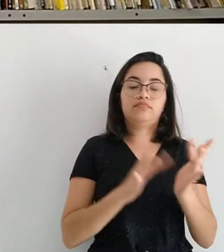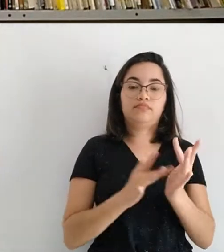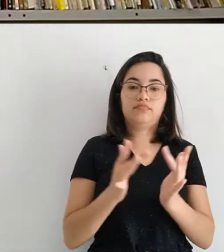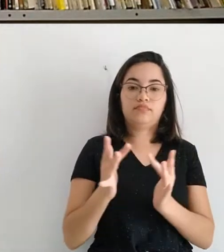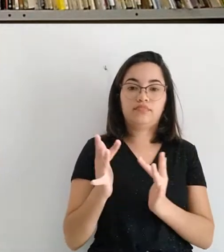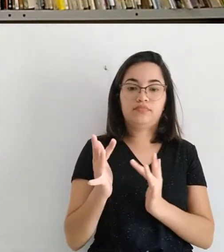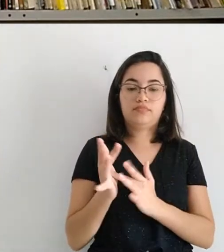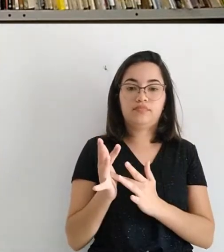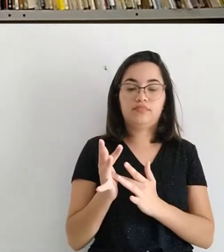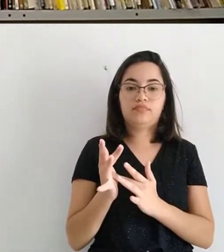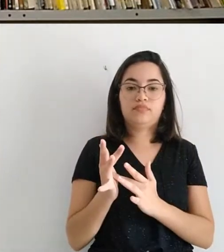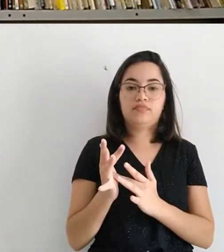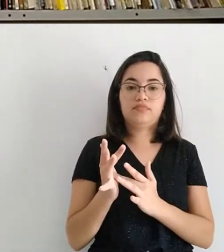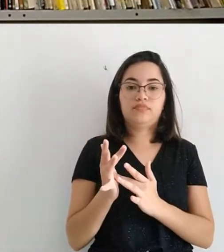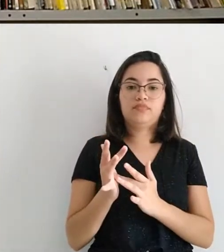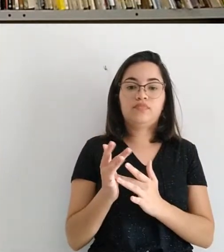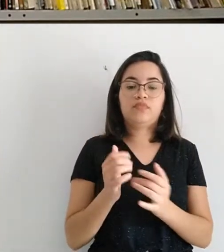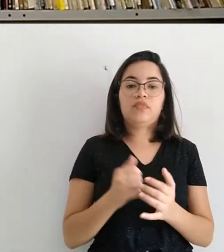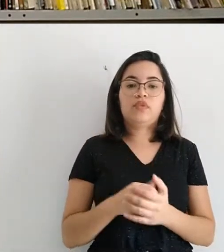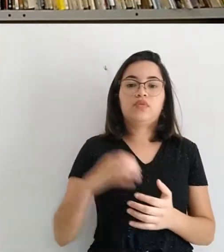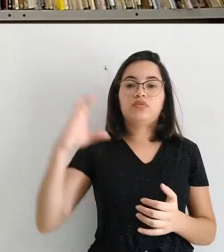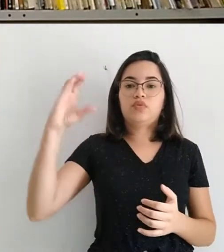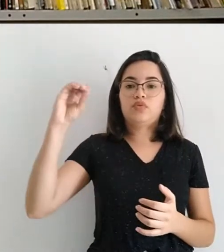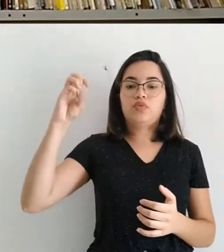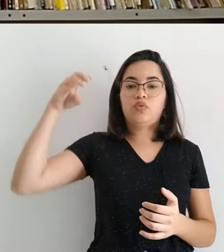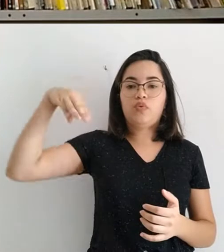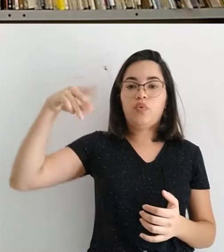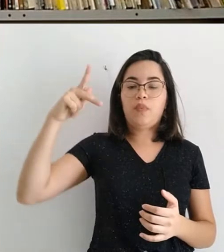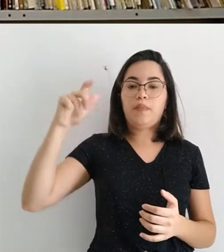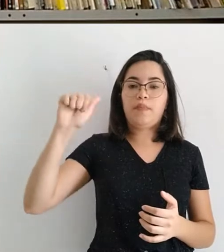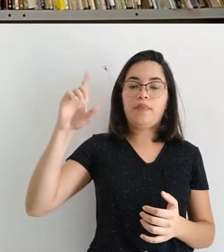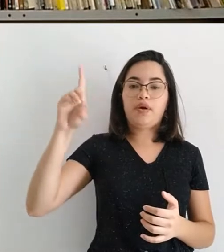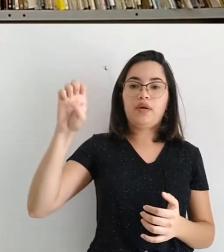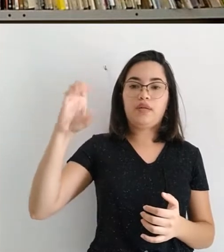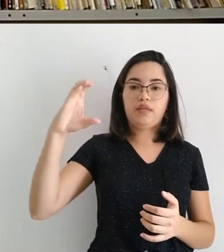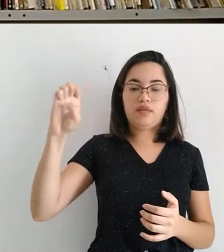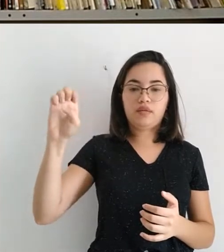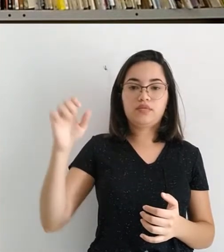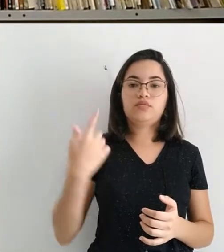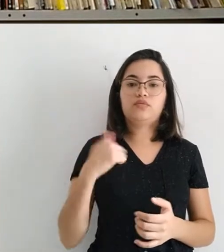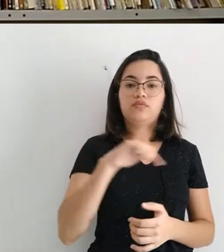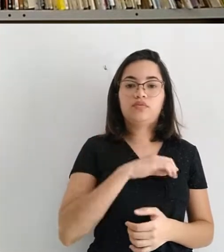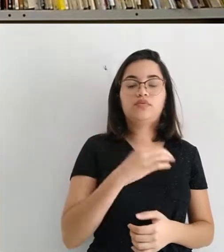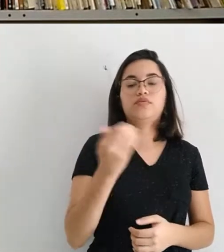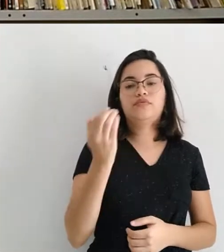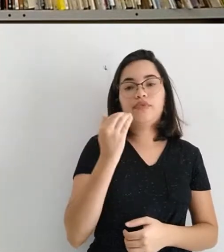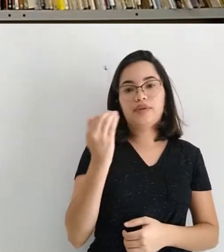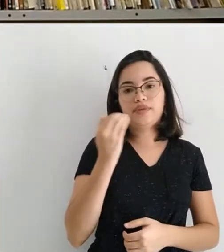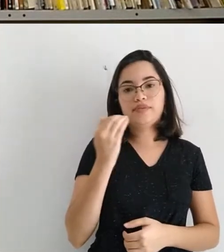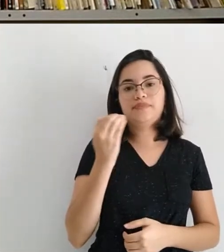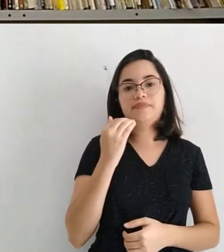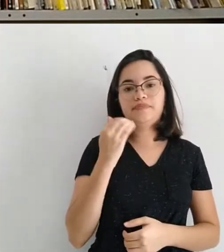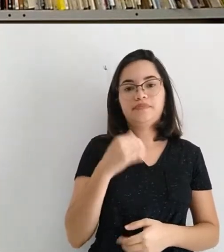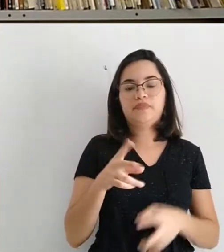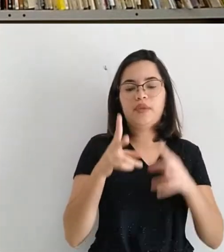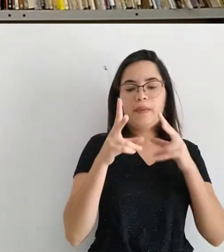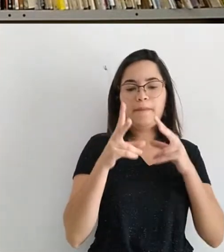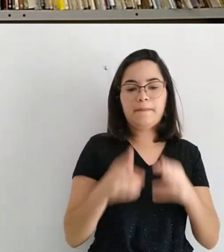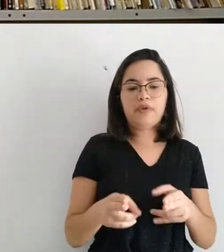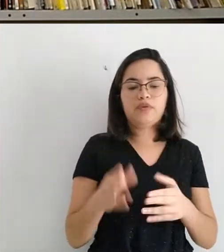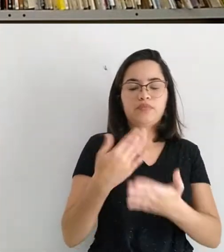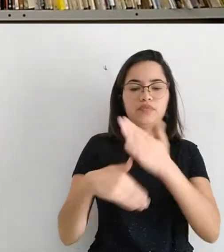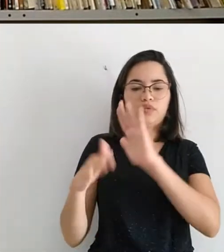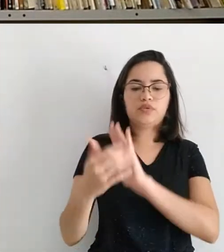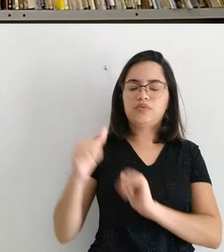que Jesus, ele se compadece das nossas fraquezas e mesmo diante das